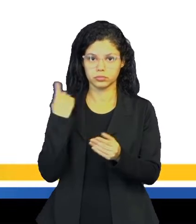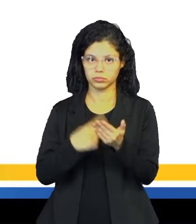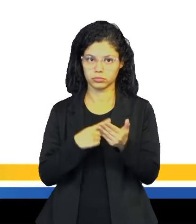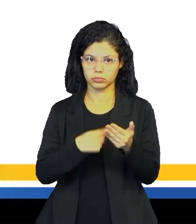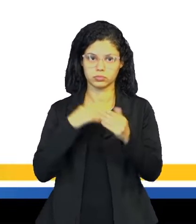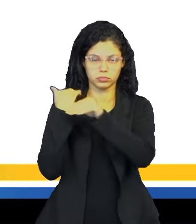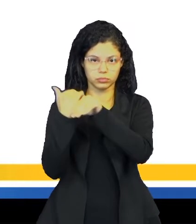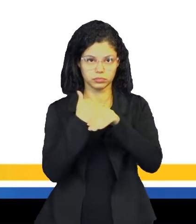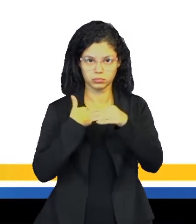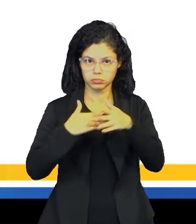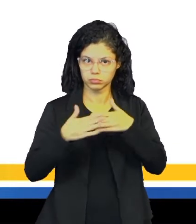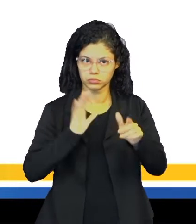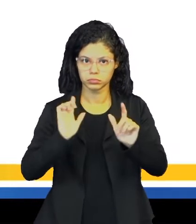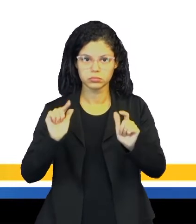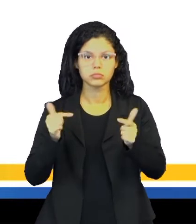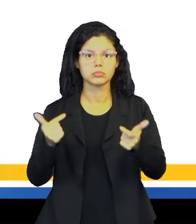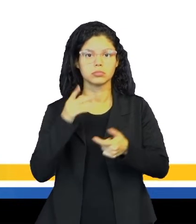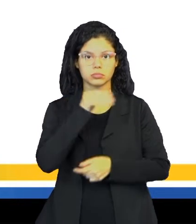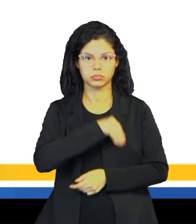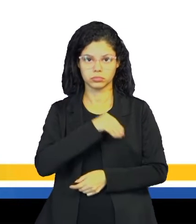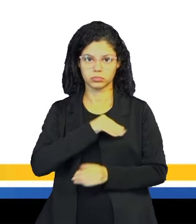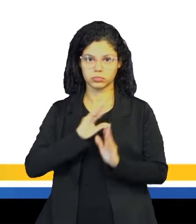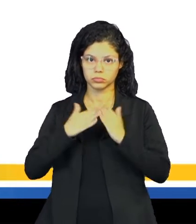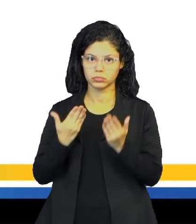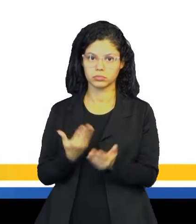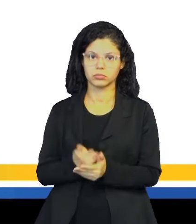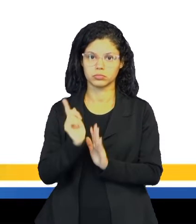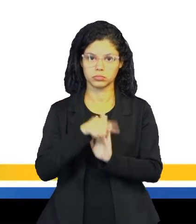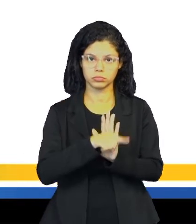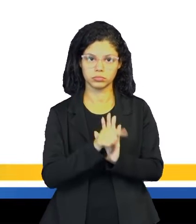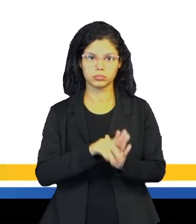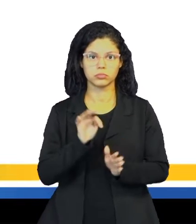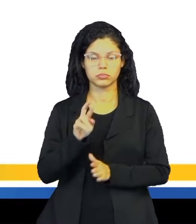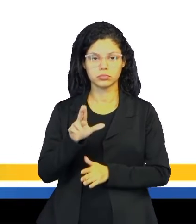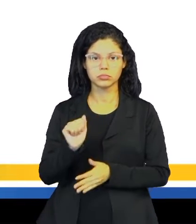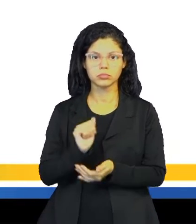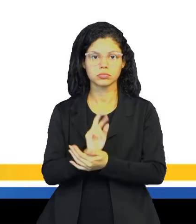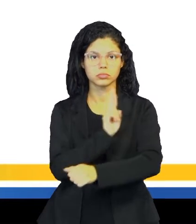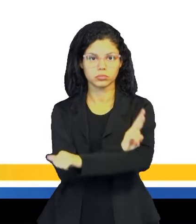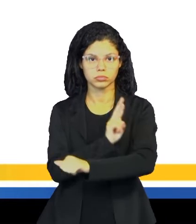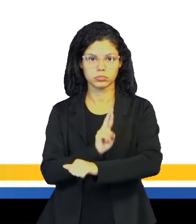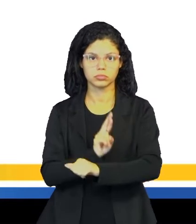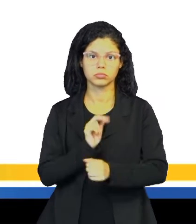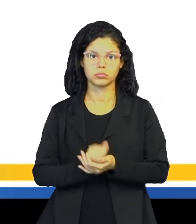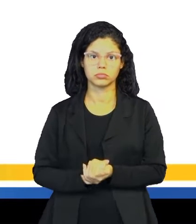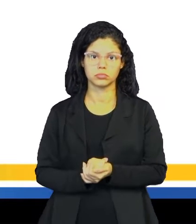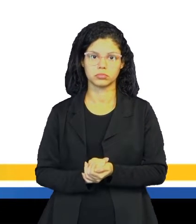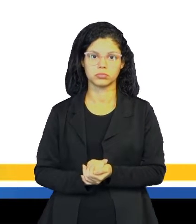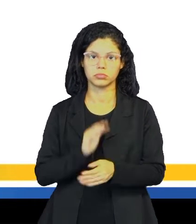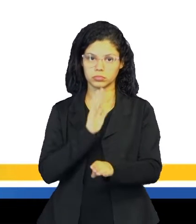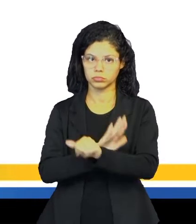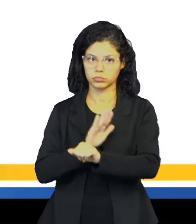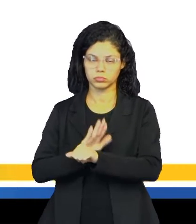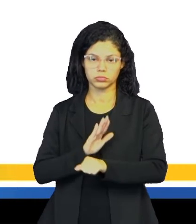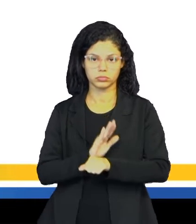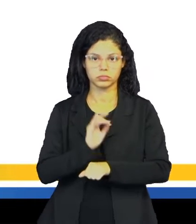de igualdade, independente da sua renda, escolaridade, gênero, etnia,